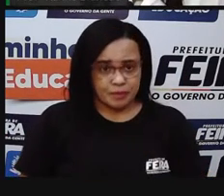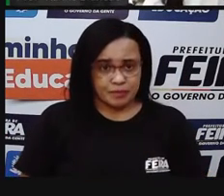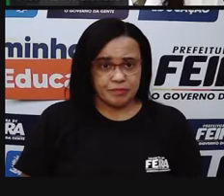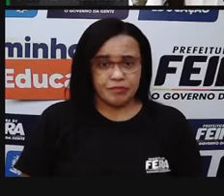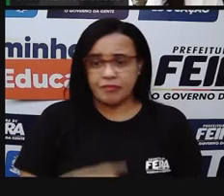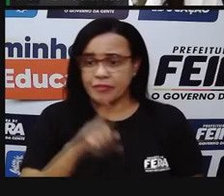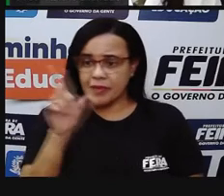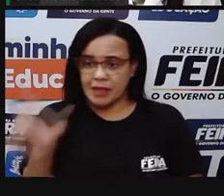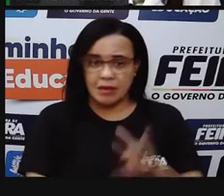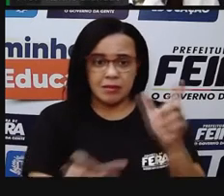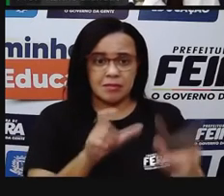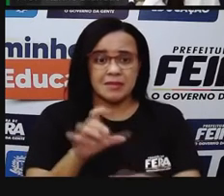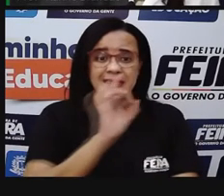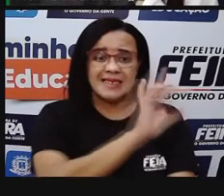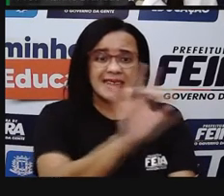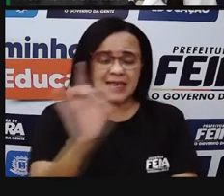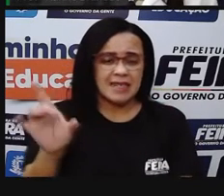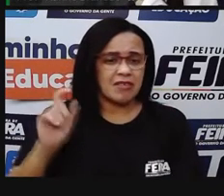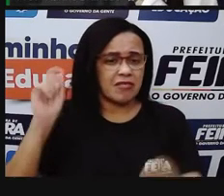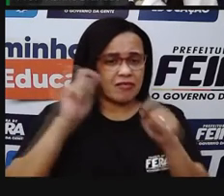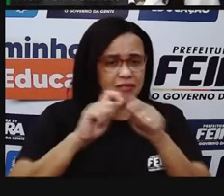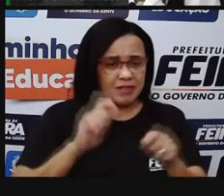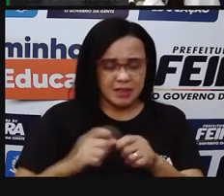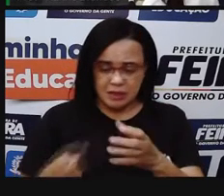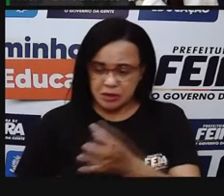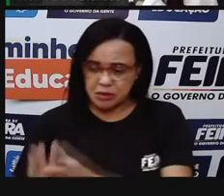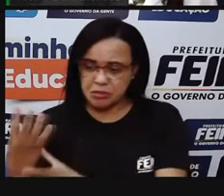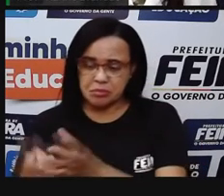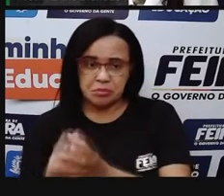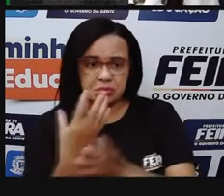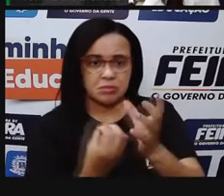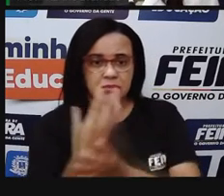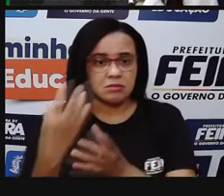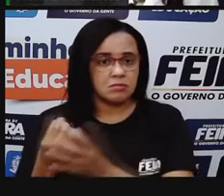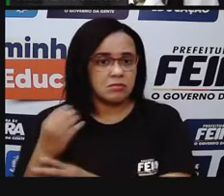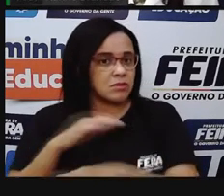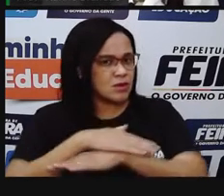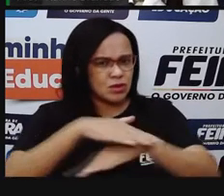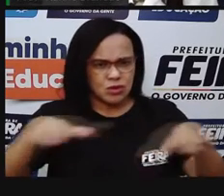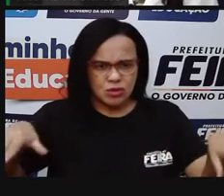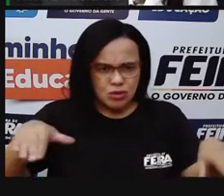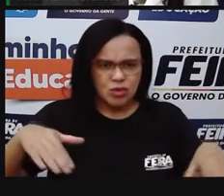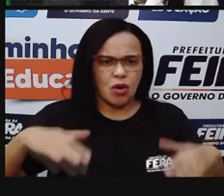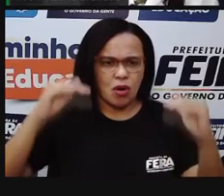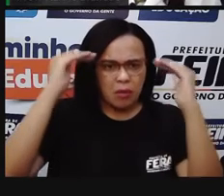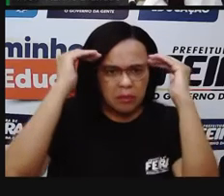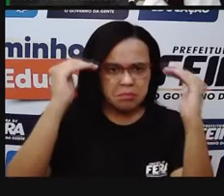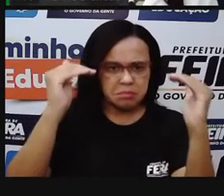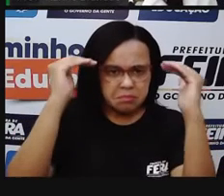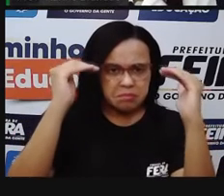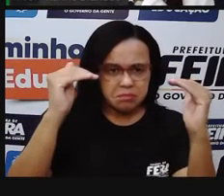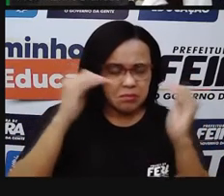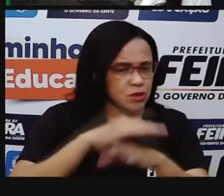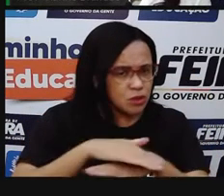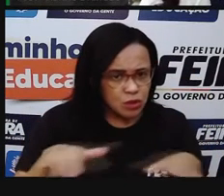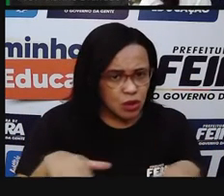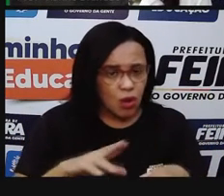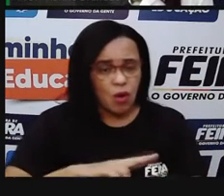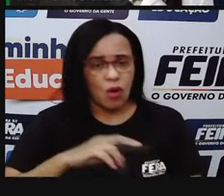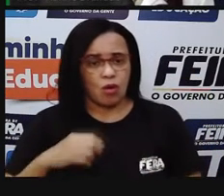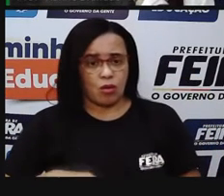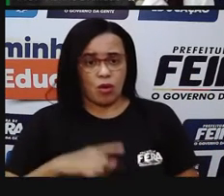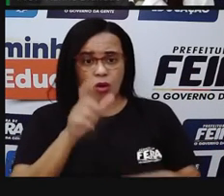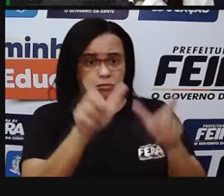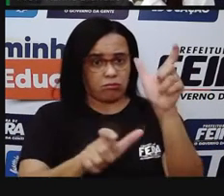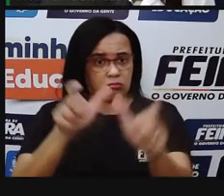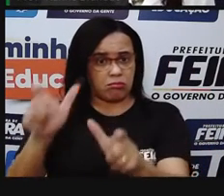né, pela natureza para nos servir? Será que nós somos realmente os reis desse planeta? Ou será